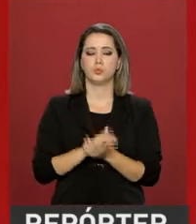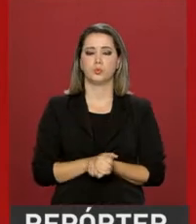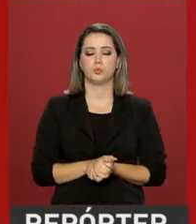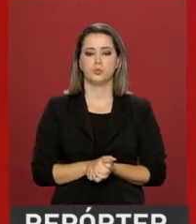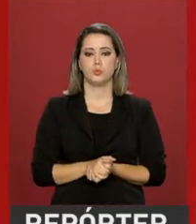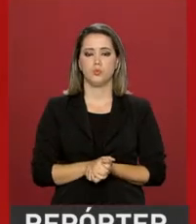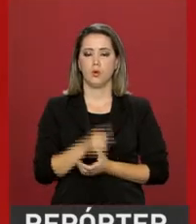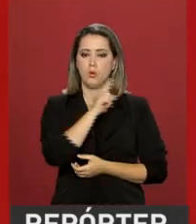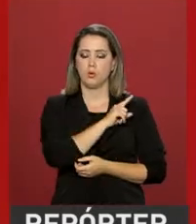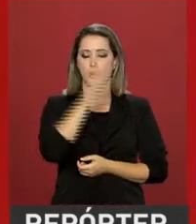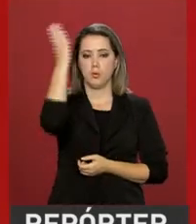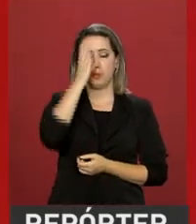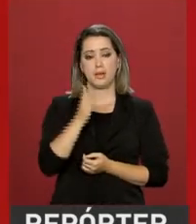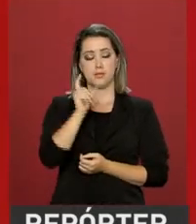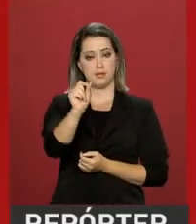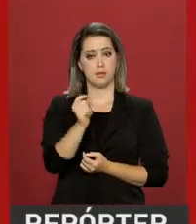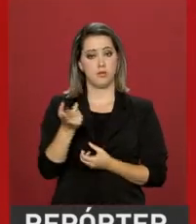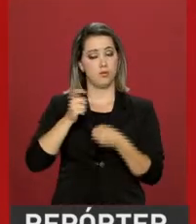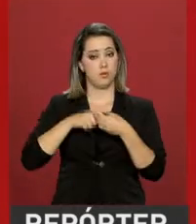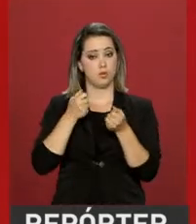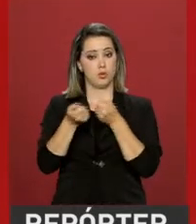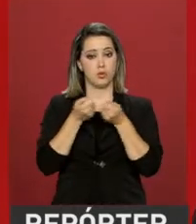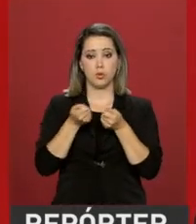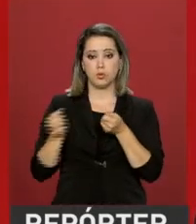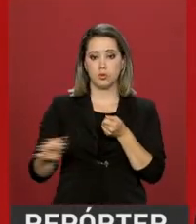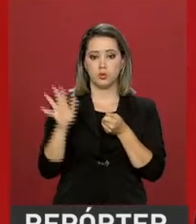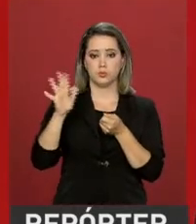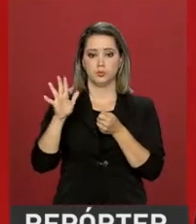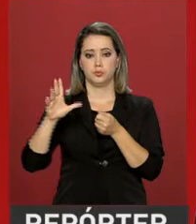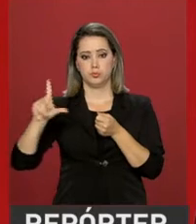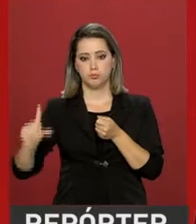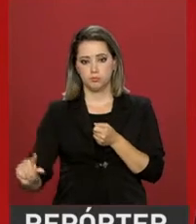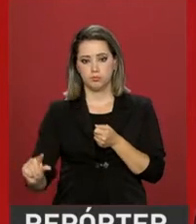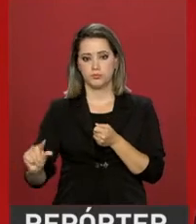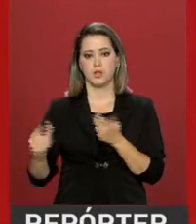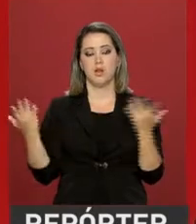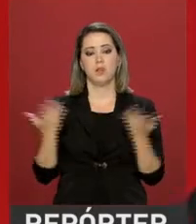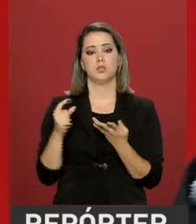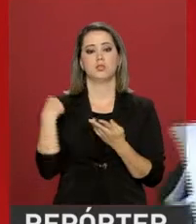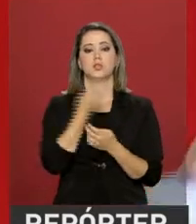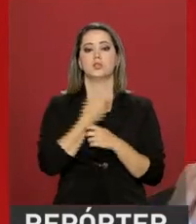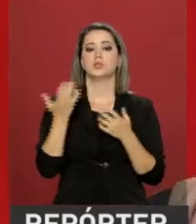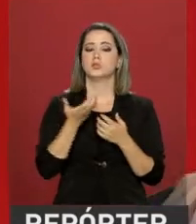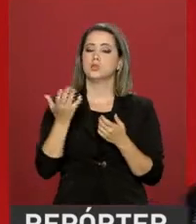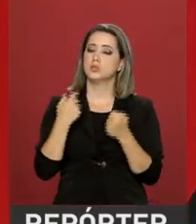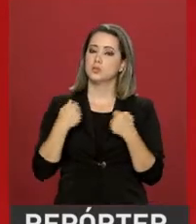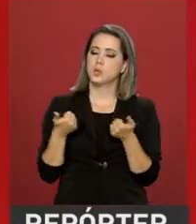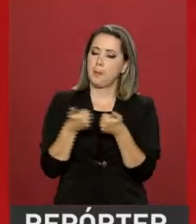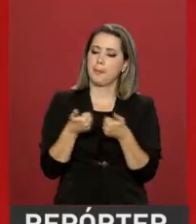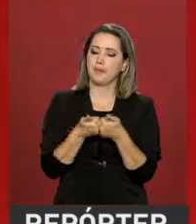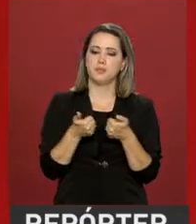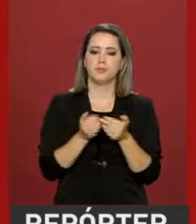Brasil reconquistou o controle sobre a inflação. A hora, portanto, é de nos aproximarmos cada